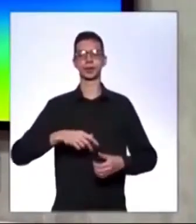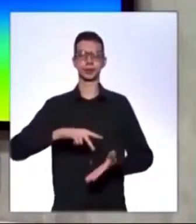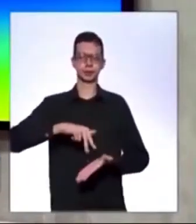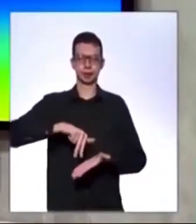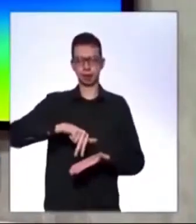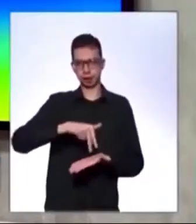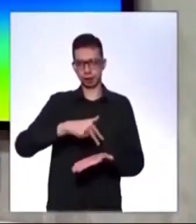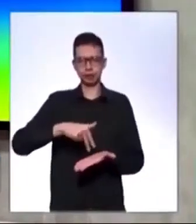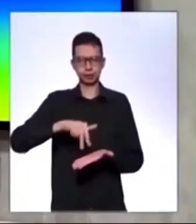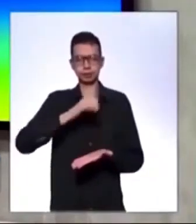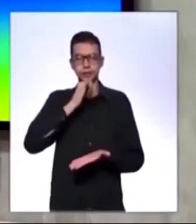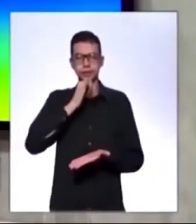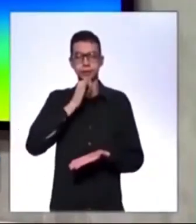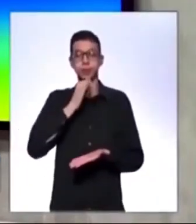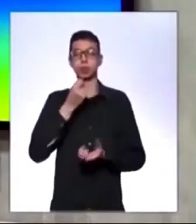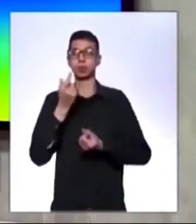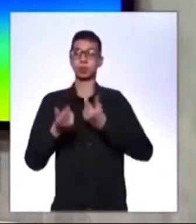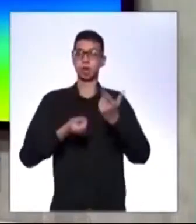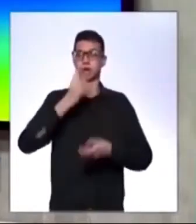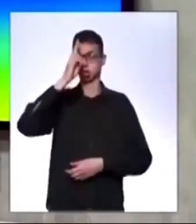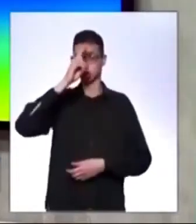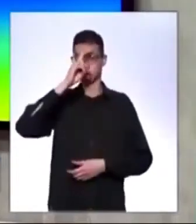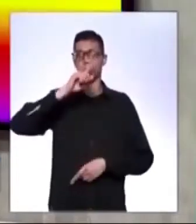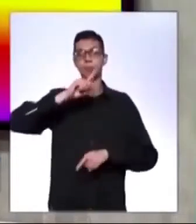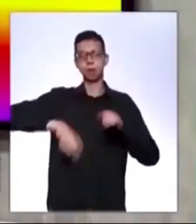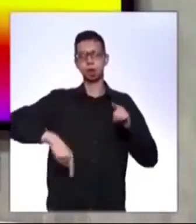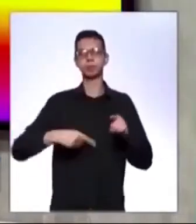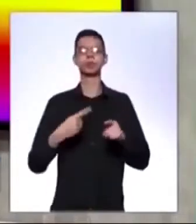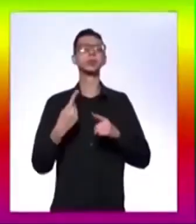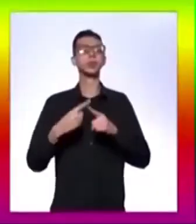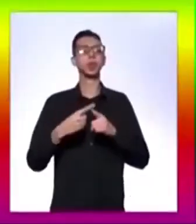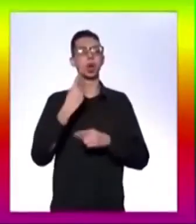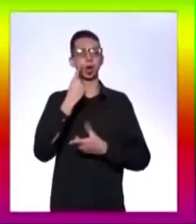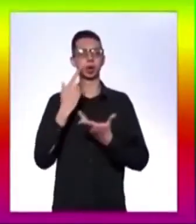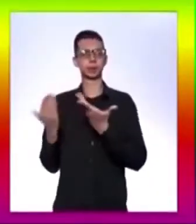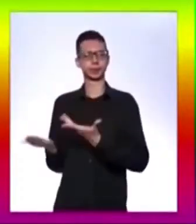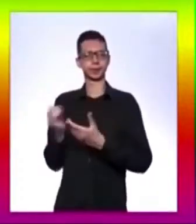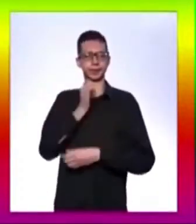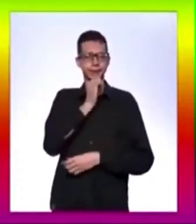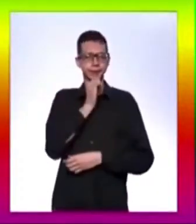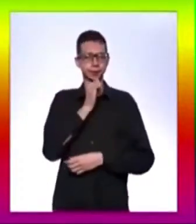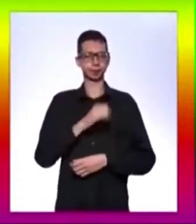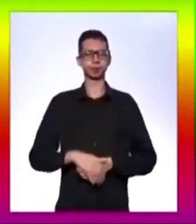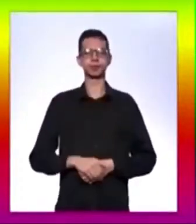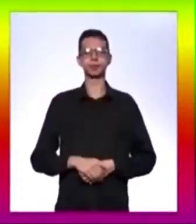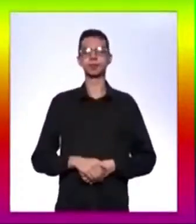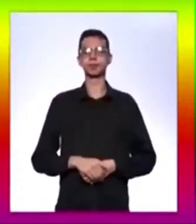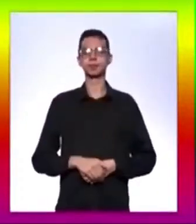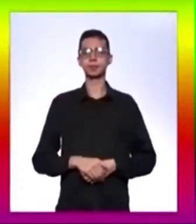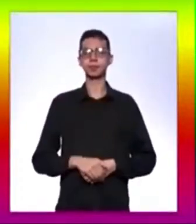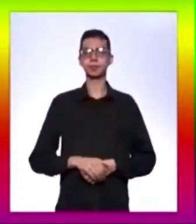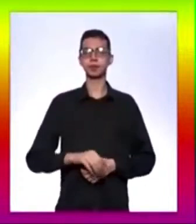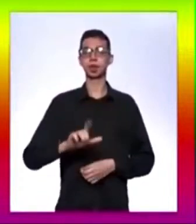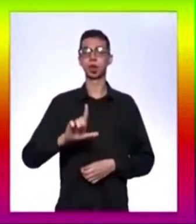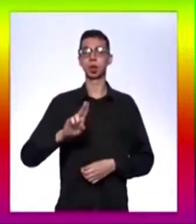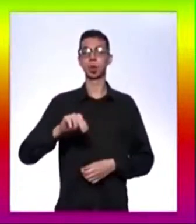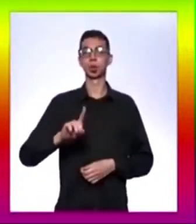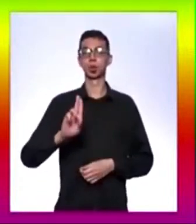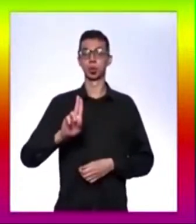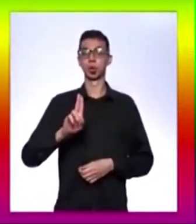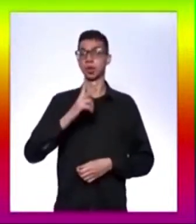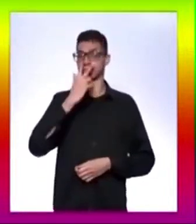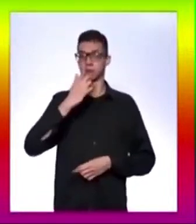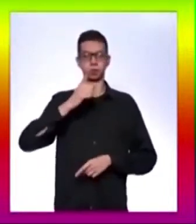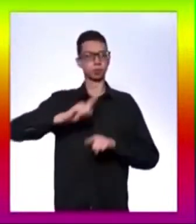longo da história, algumas danças foram proibidas. Vamos ver algumas delas? Olha lá. O lundu, considerada pelos brancos como uma dança